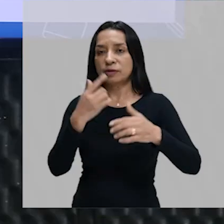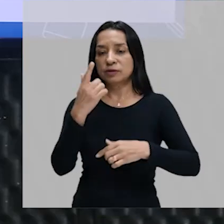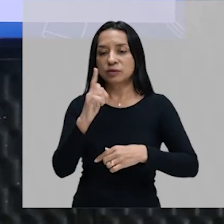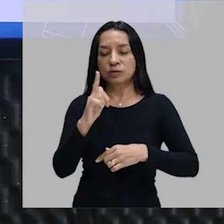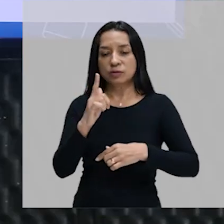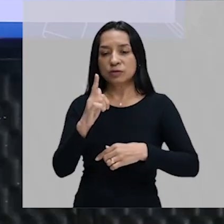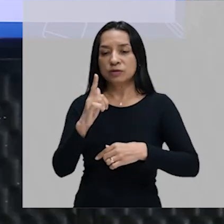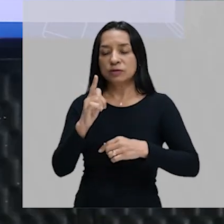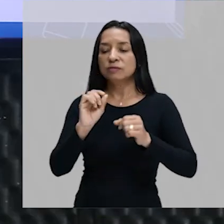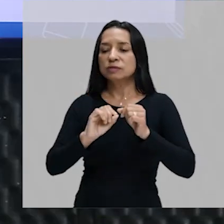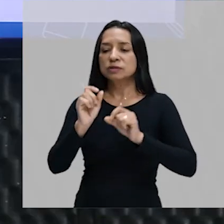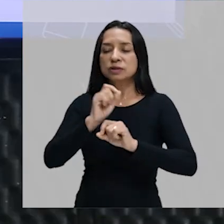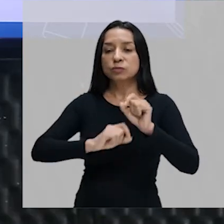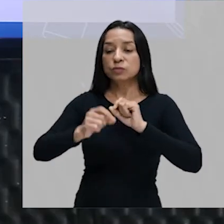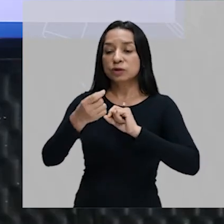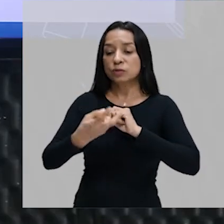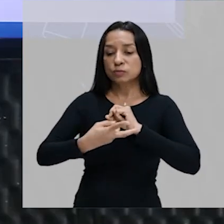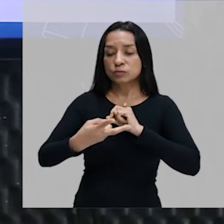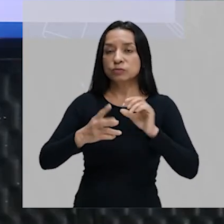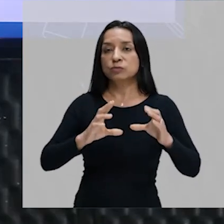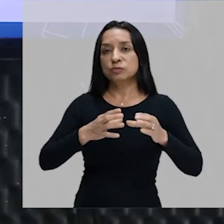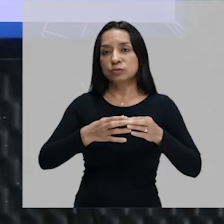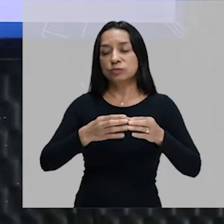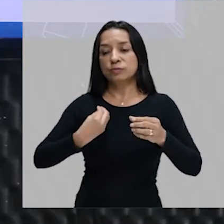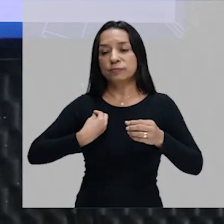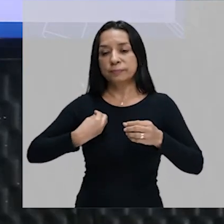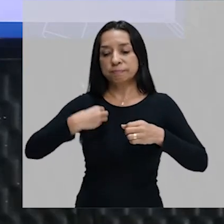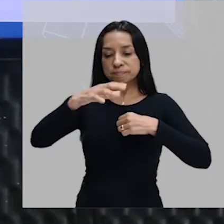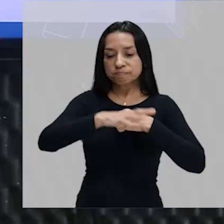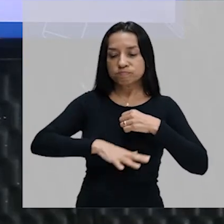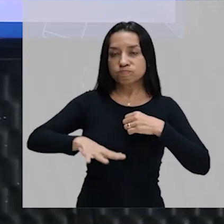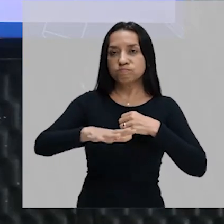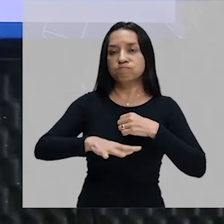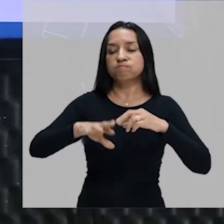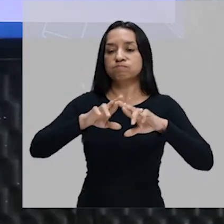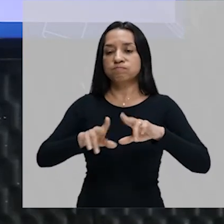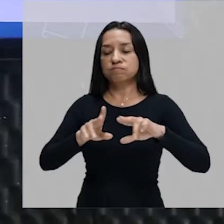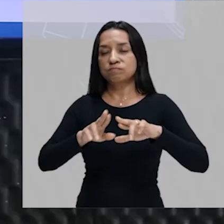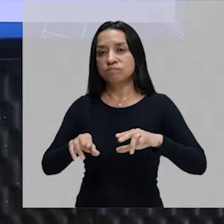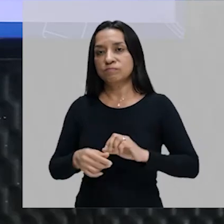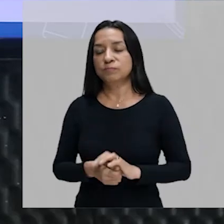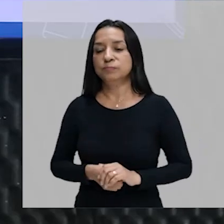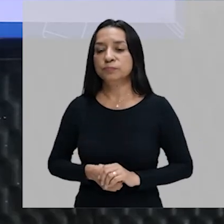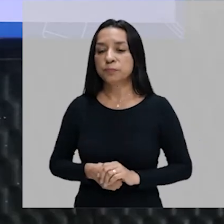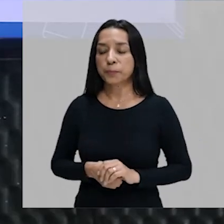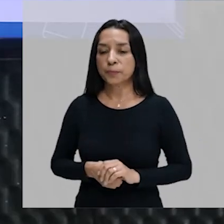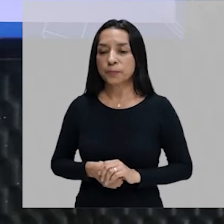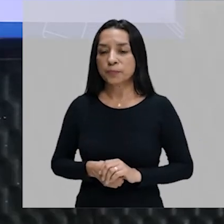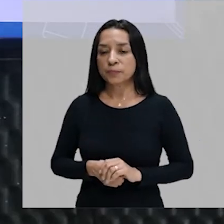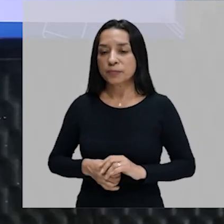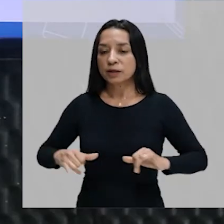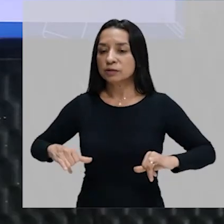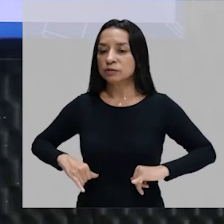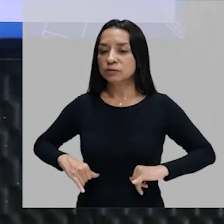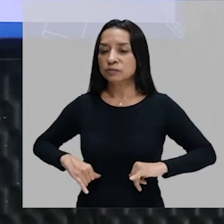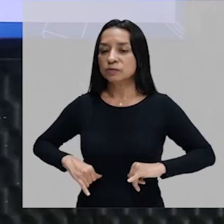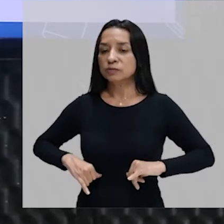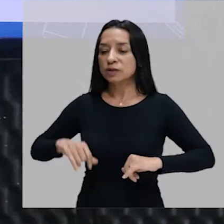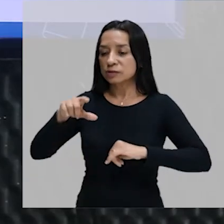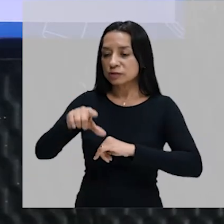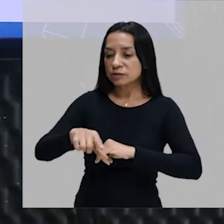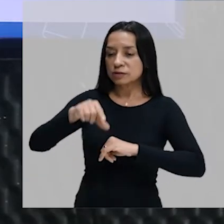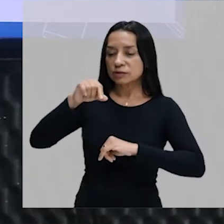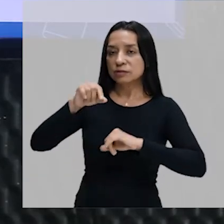em ambientes diferentes. E cada ambiente em que cada um vai viver vai sofrer pressões